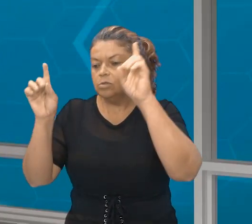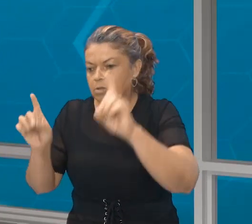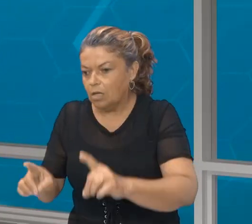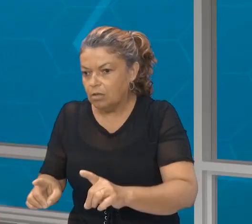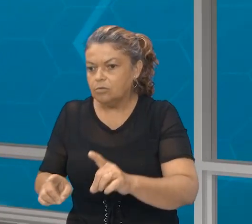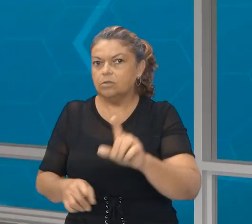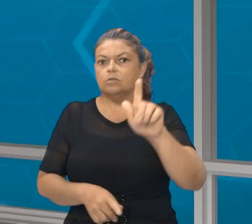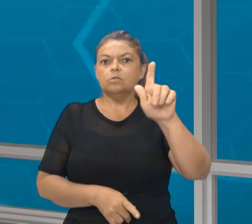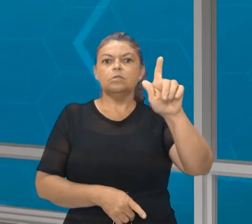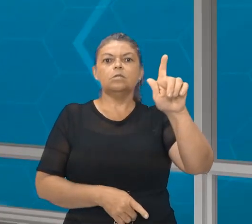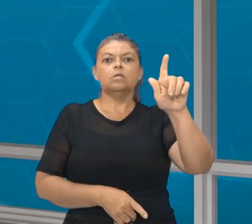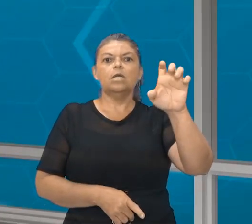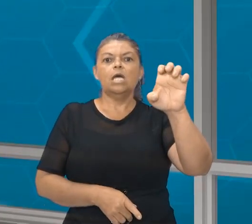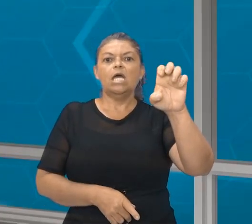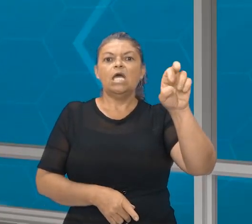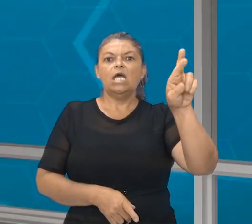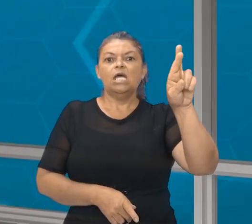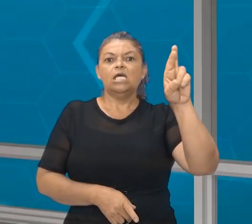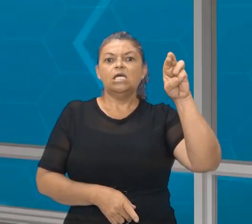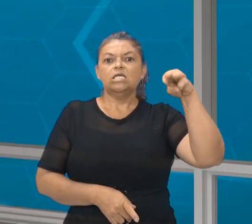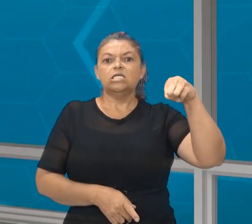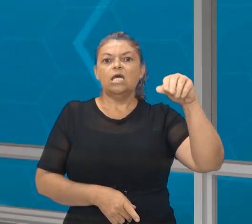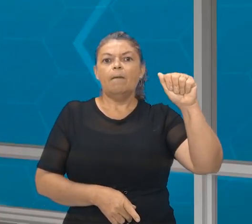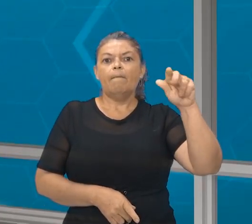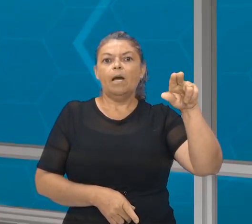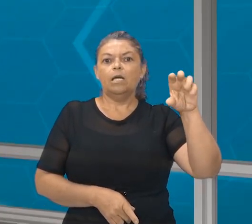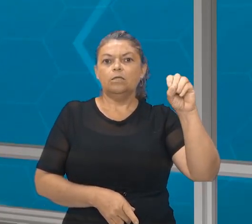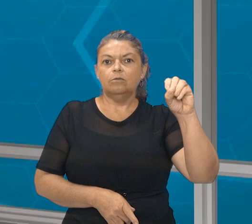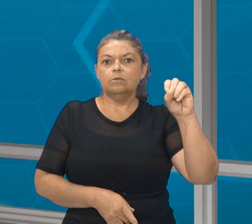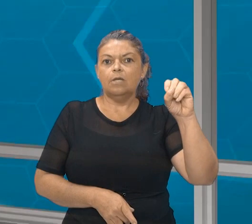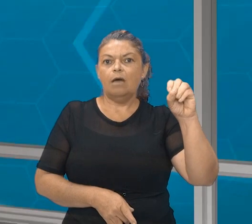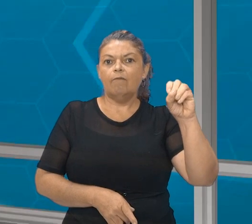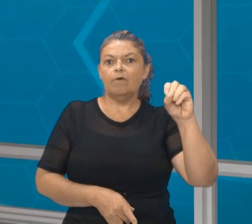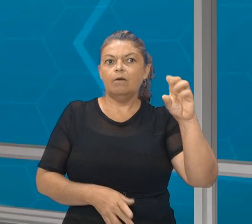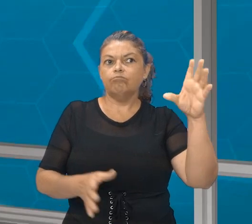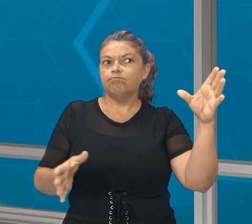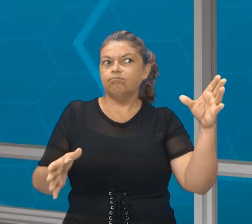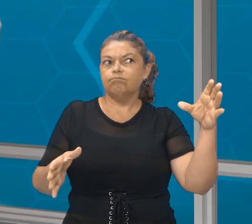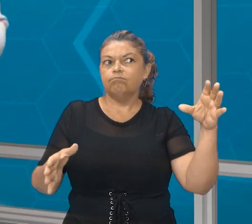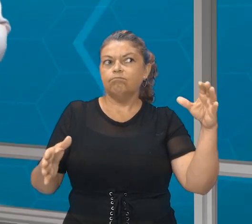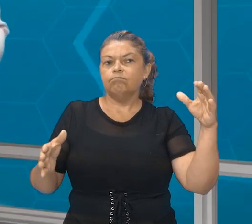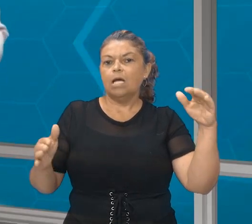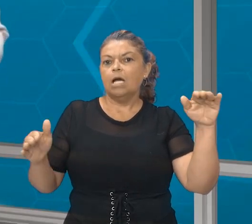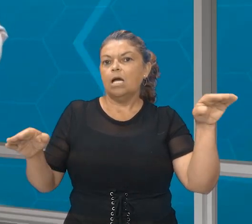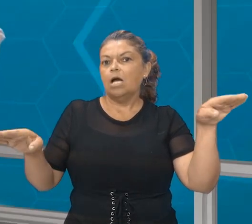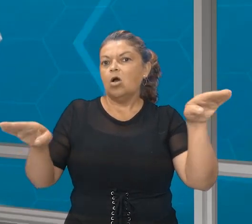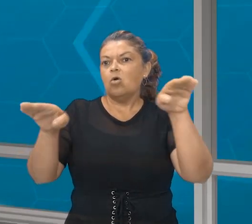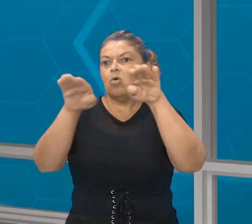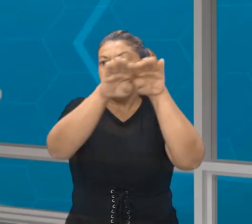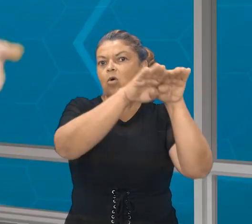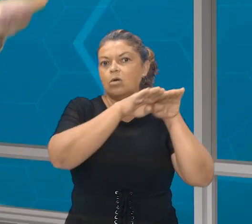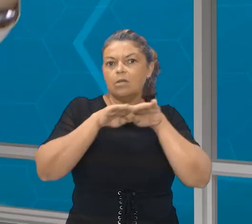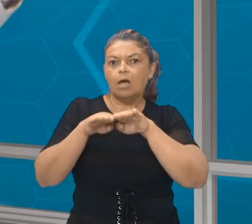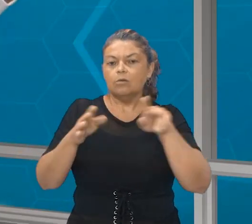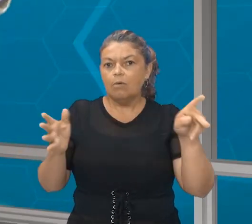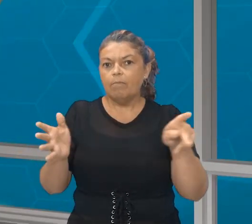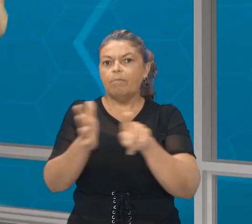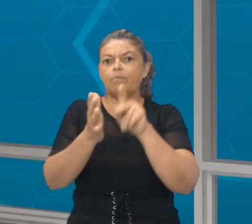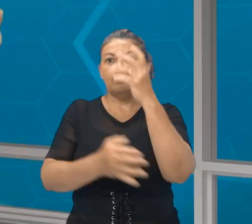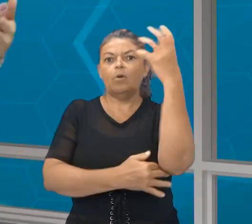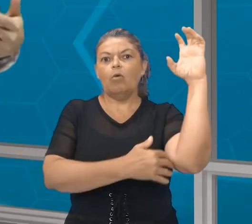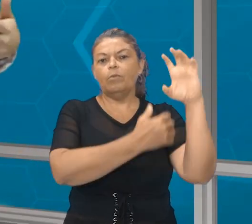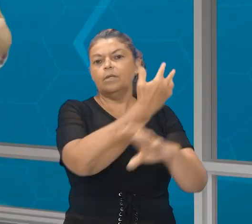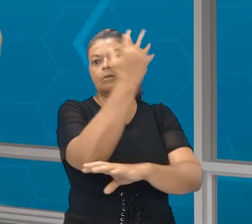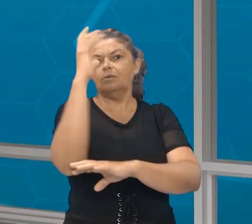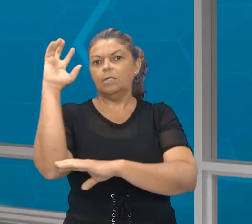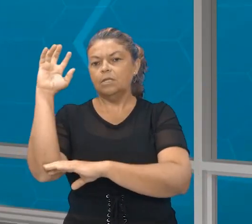germânicos estavam associados aos elementos da natureza. Parece com quem mesmo? Exatamente, com os povos